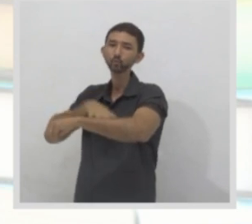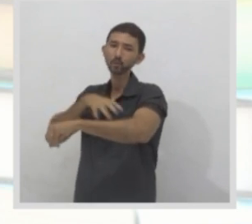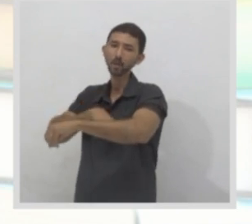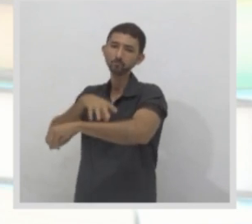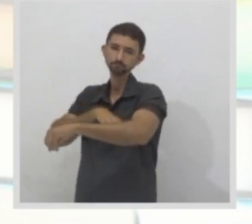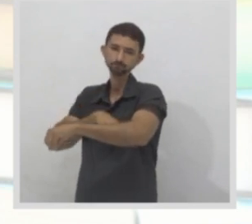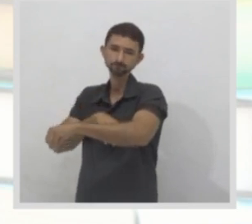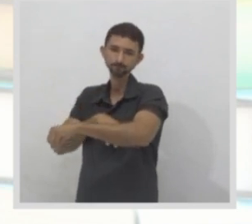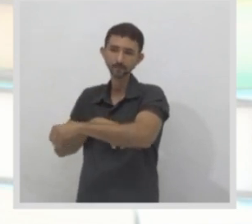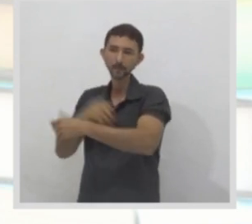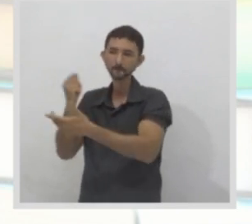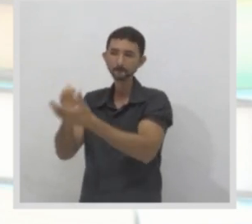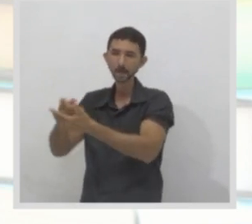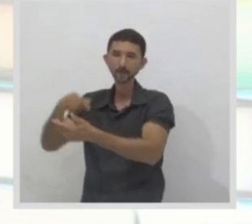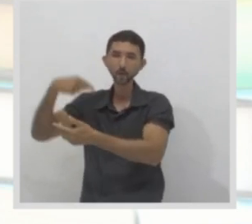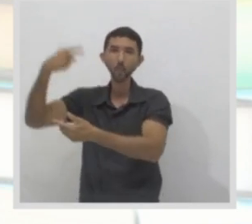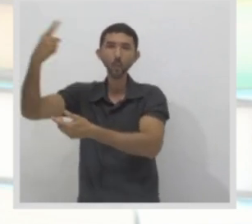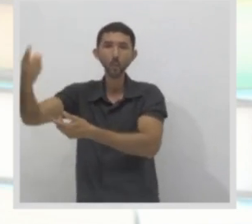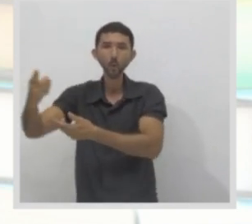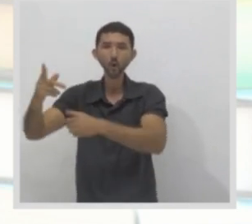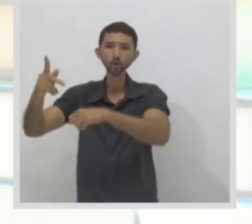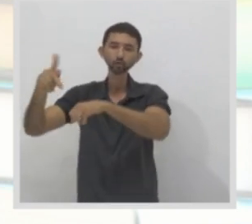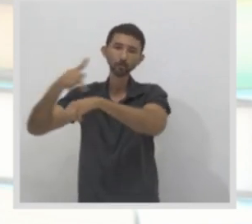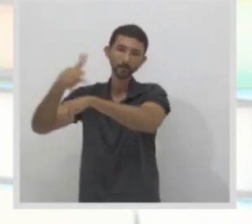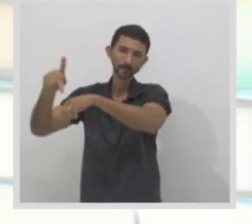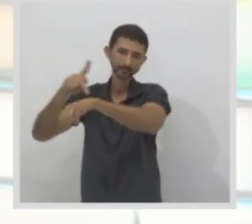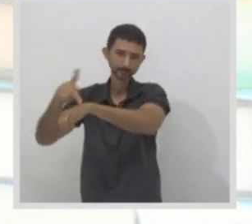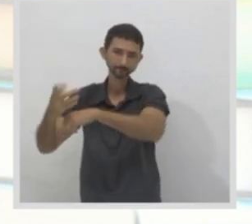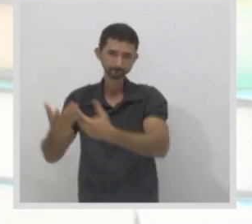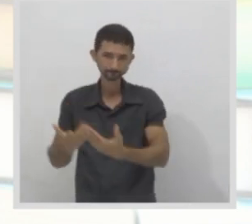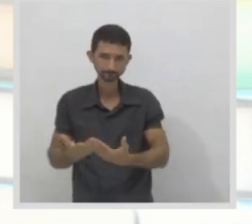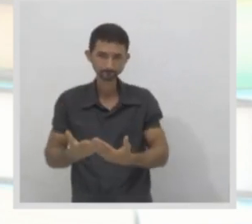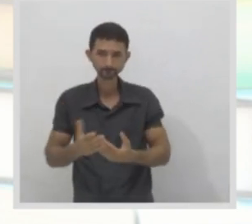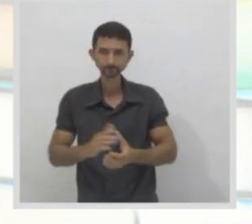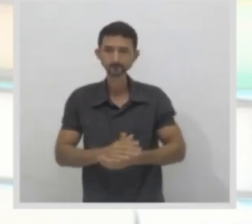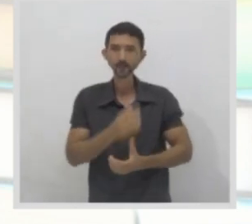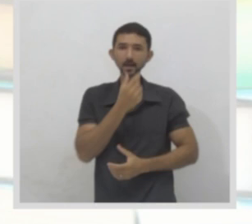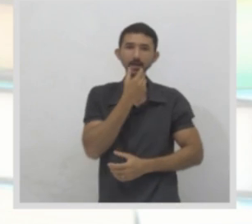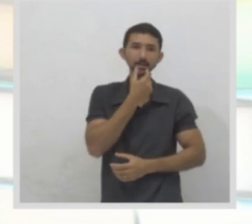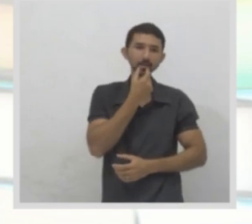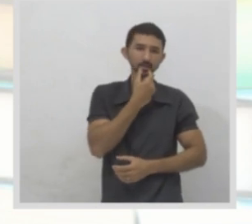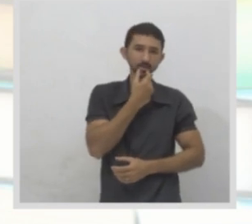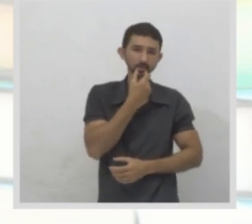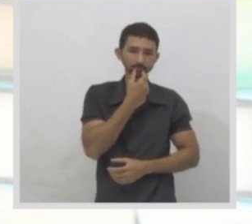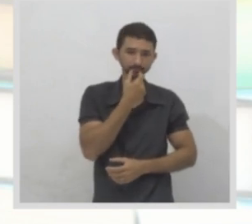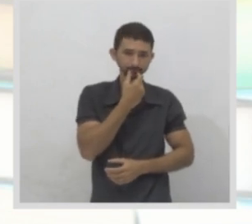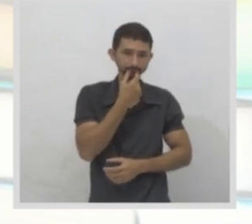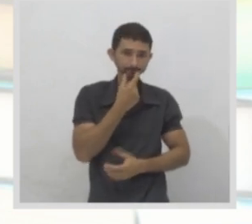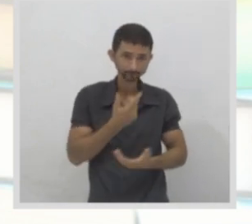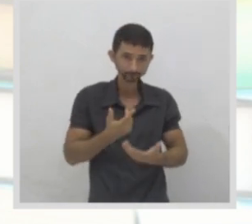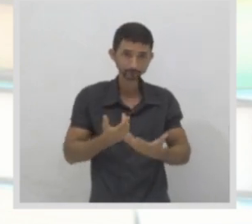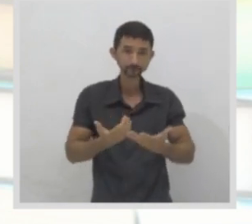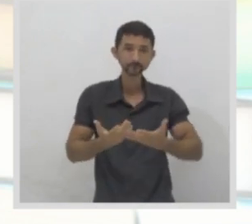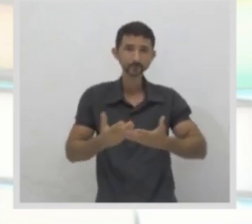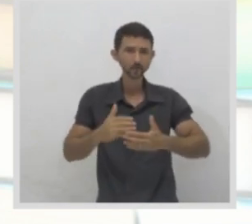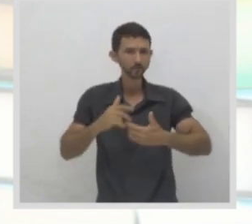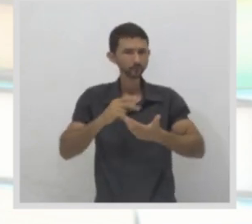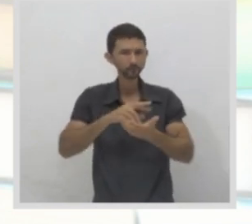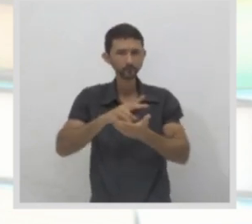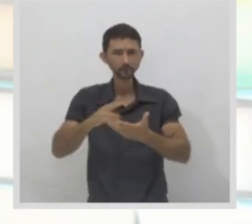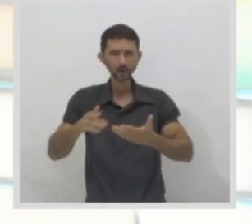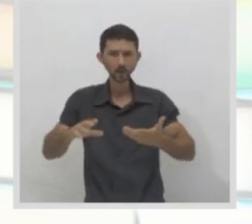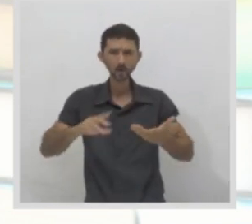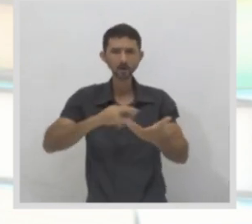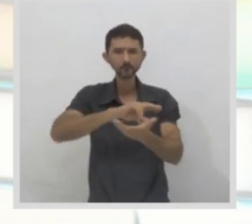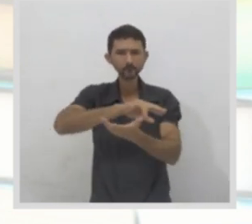Inglaterra, na verdade, ela financiou muito essa aventura do reino português aqui nas